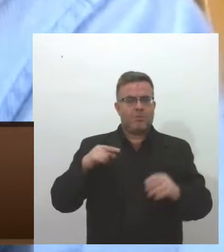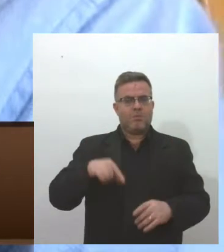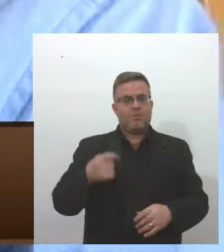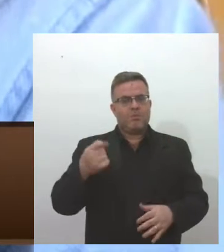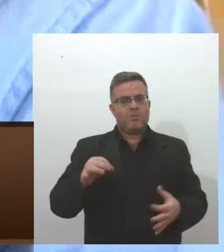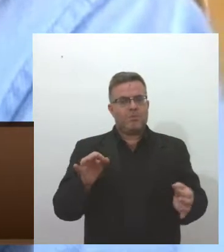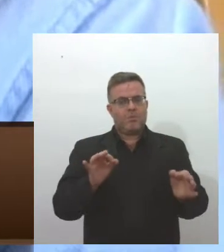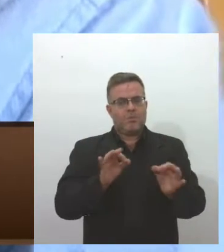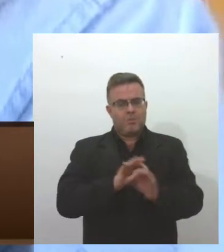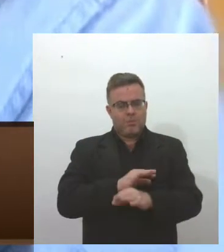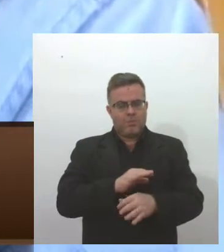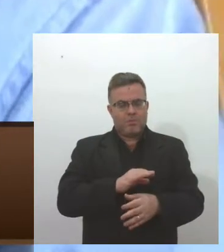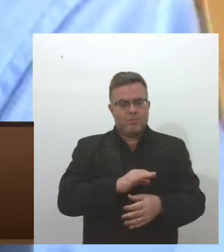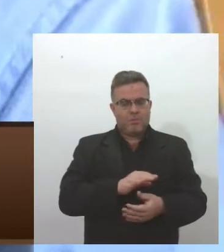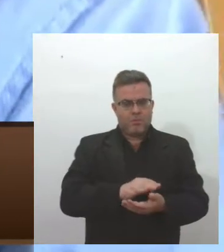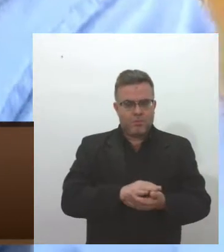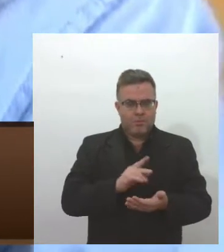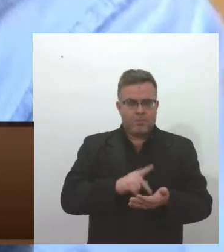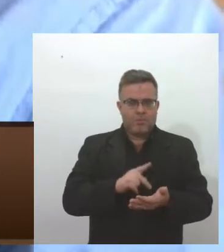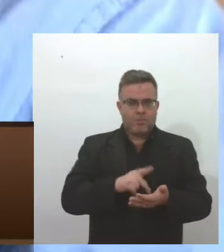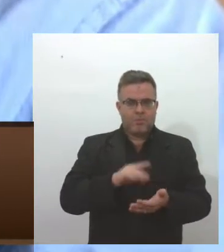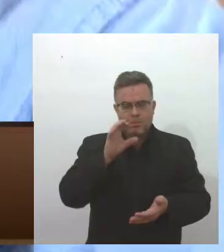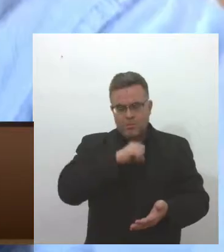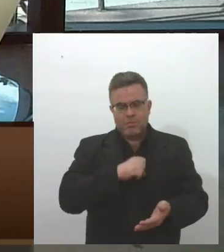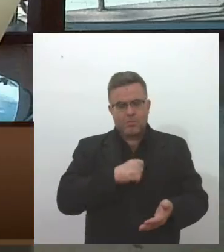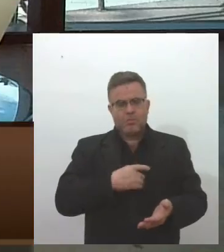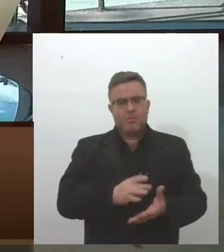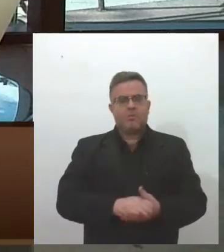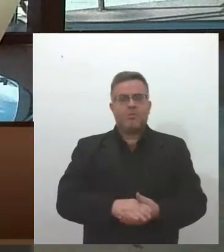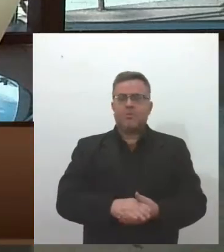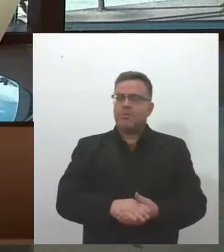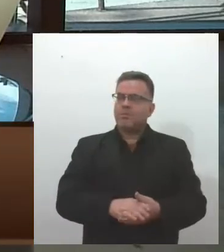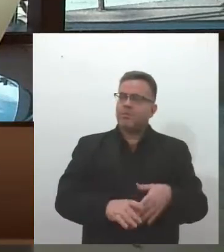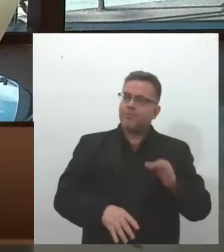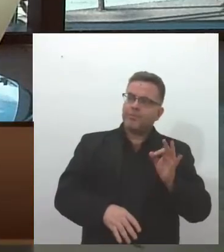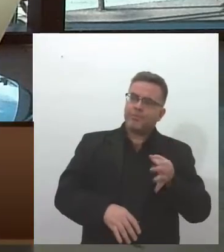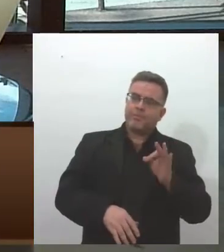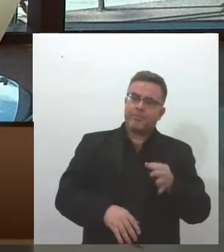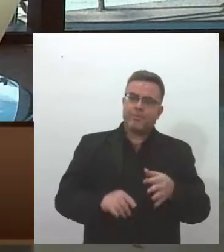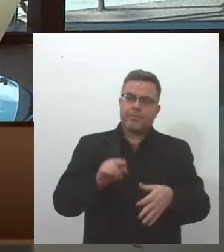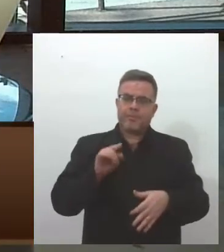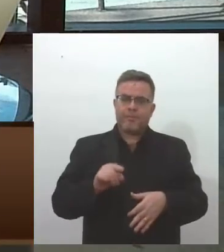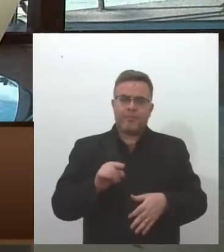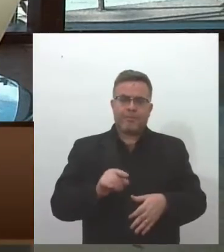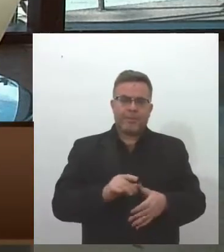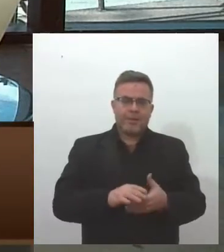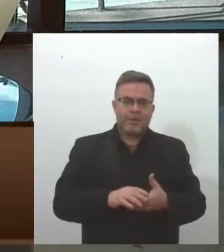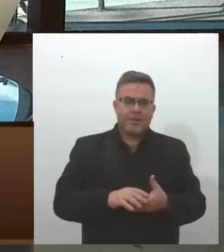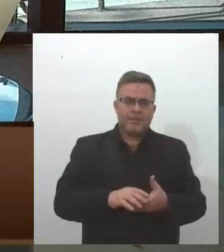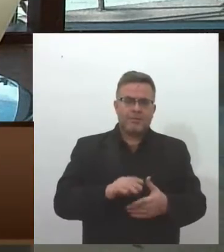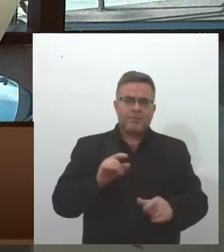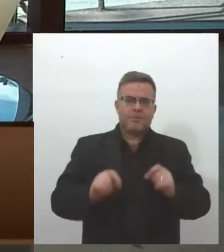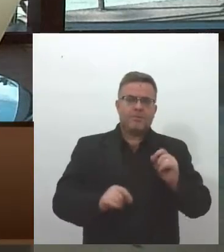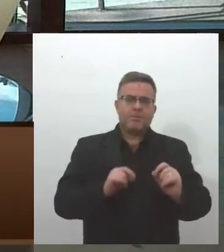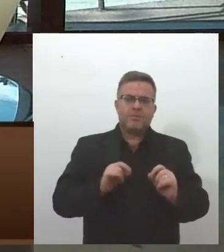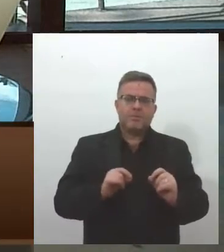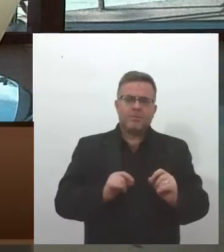estado mais breve possível. Secretário, em relação ainda a essa questão, aos pontos colocados aí